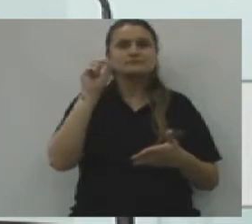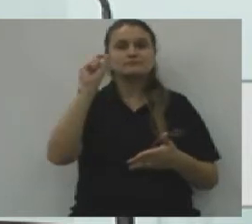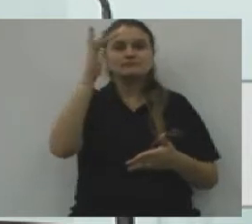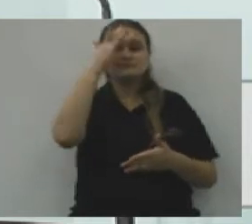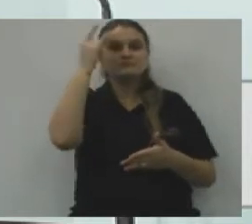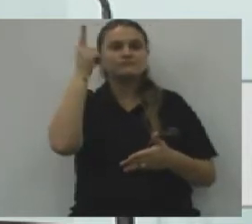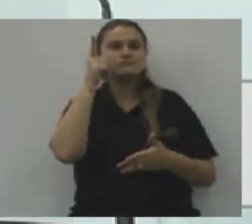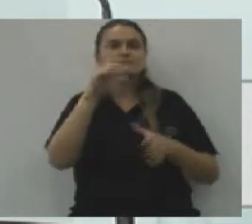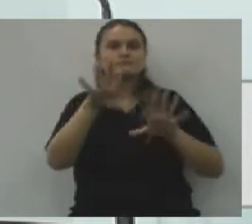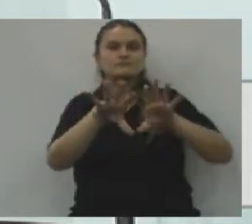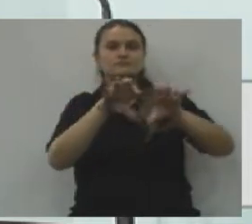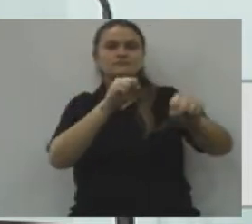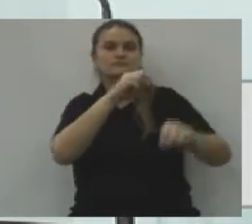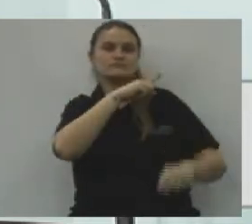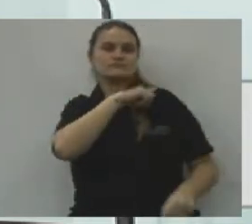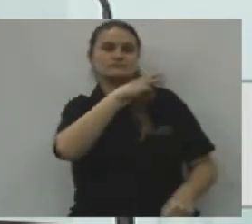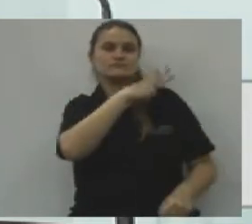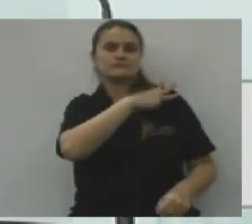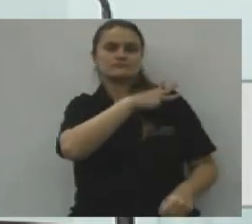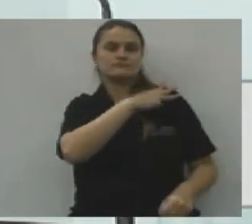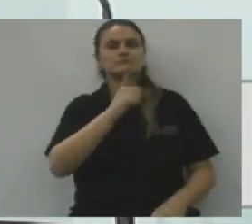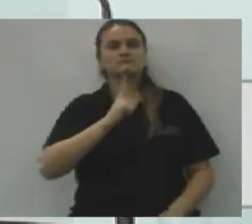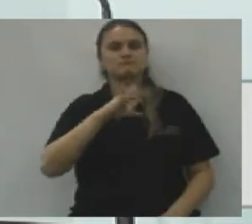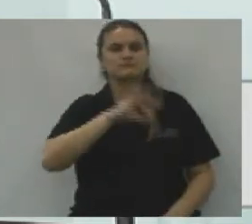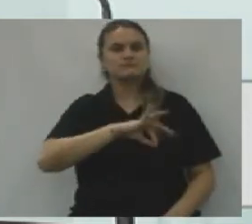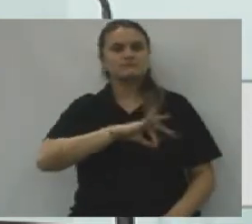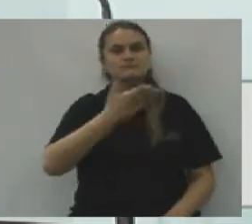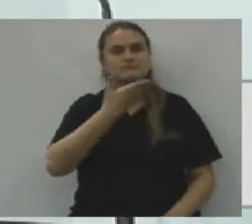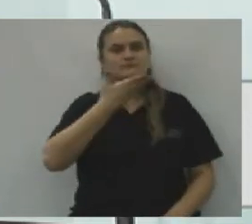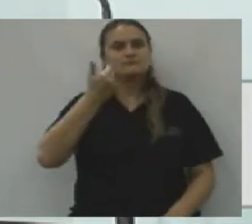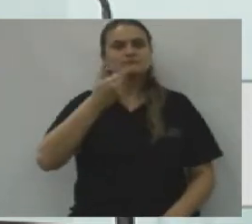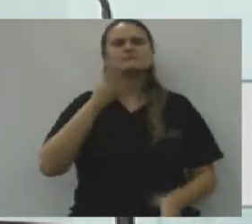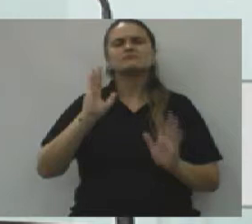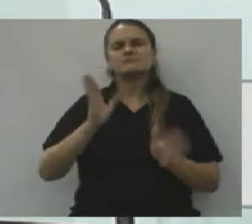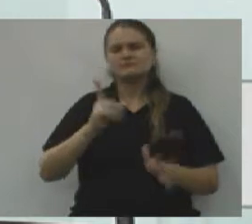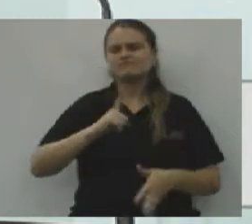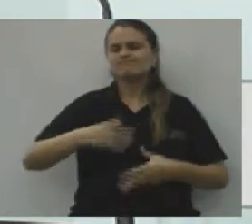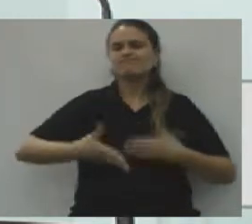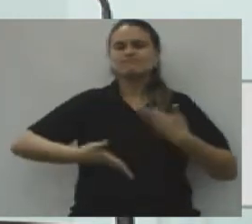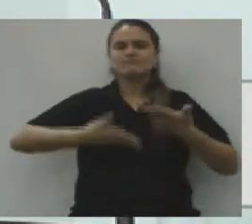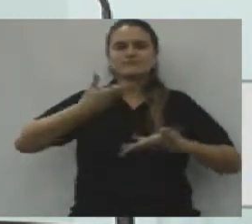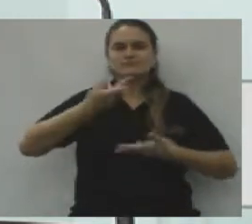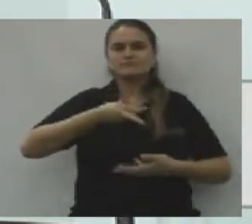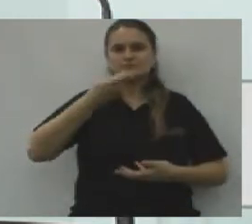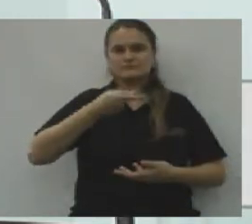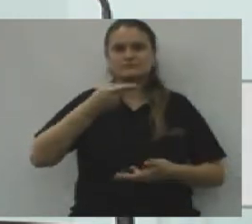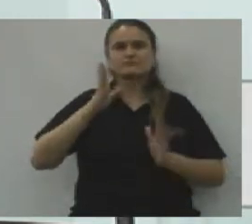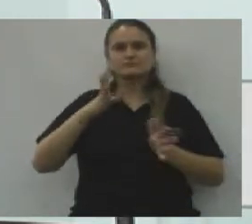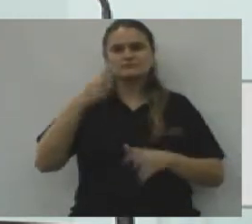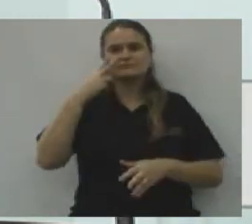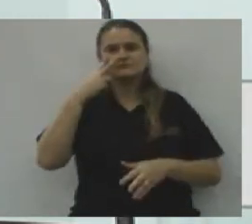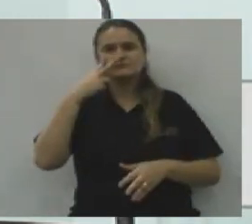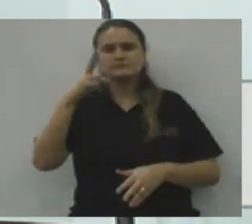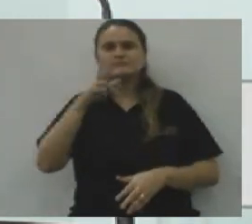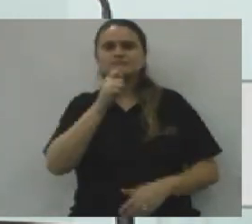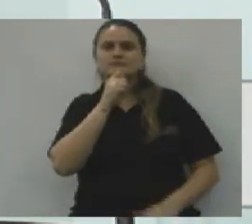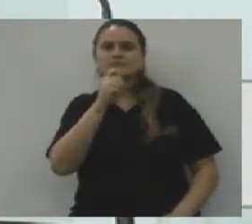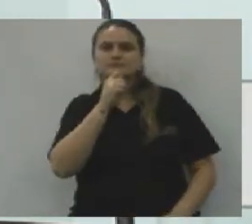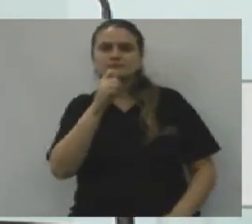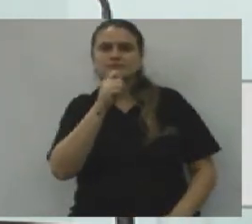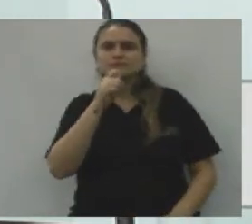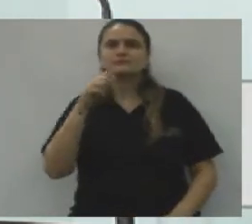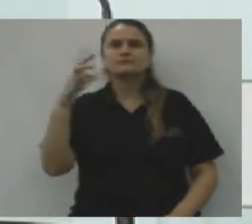médio. Ele consegue galgar esse espaço. Depoimento, que nós vimos numa matéria produzida